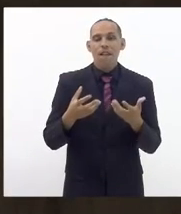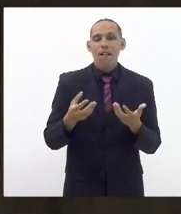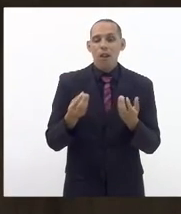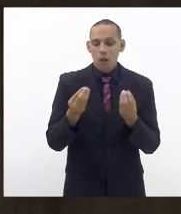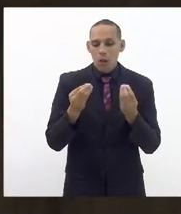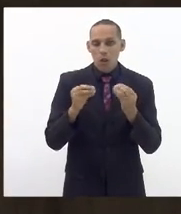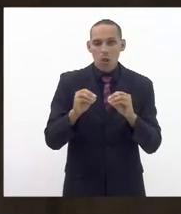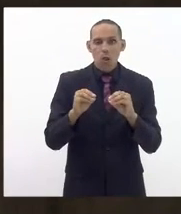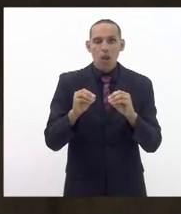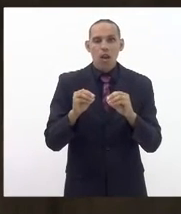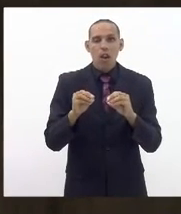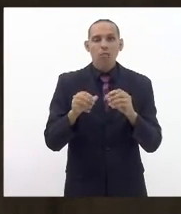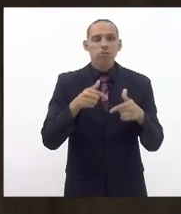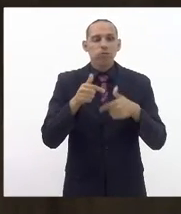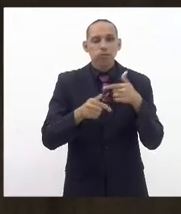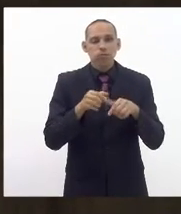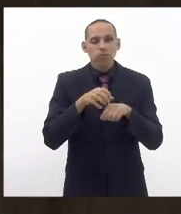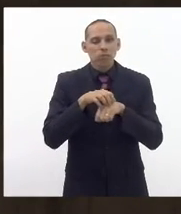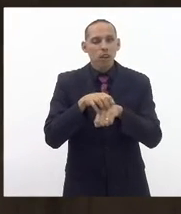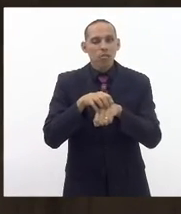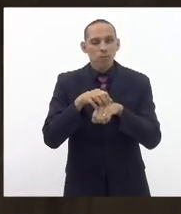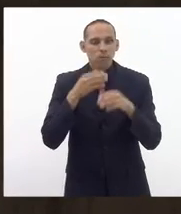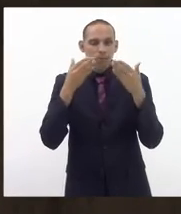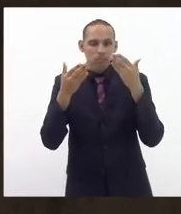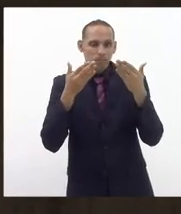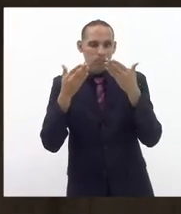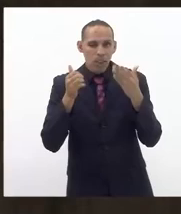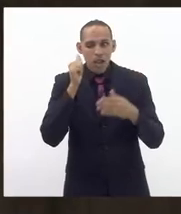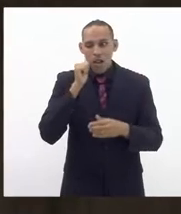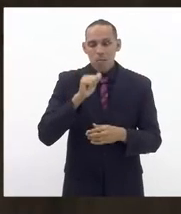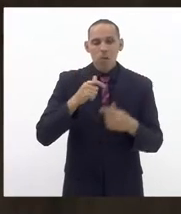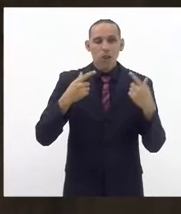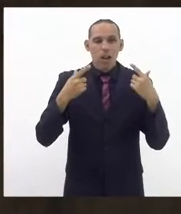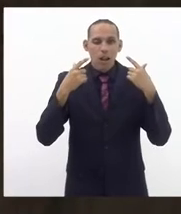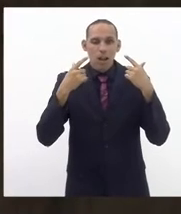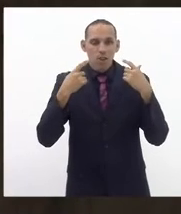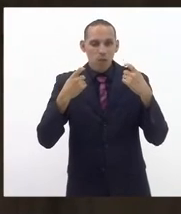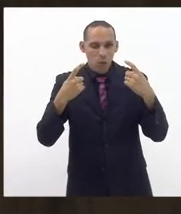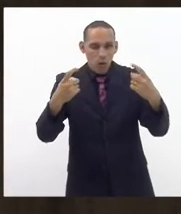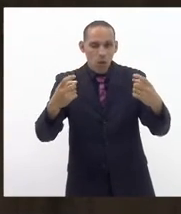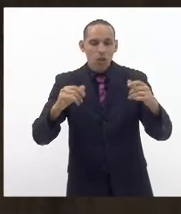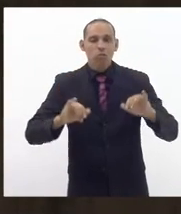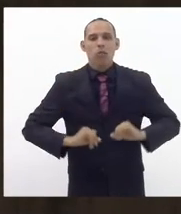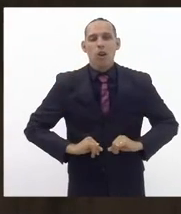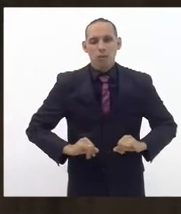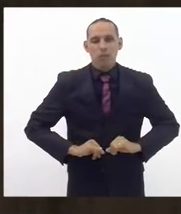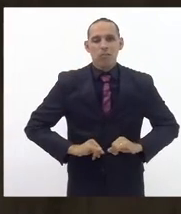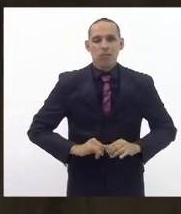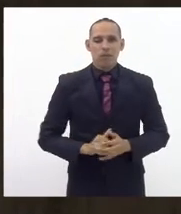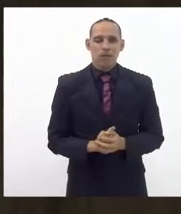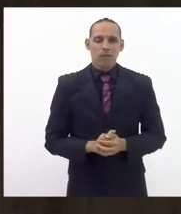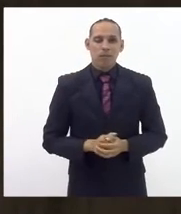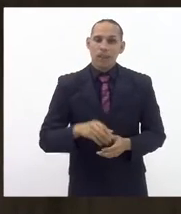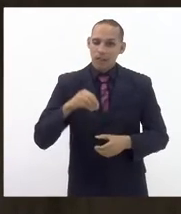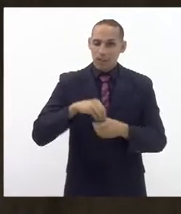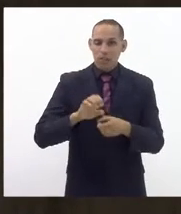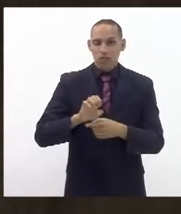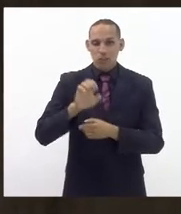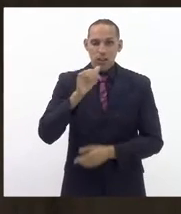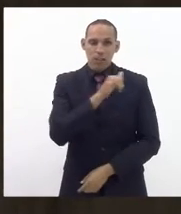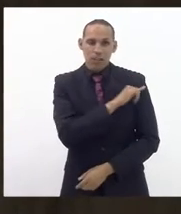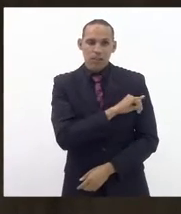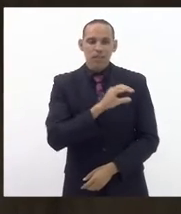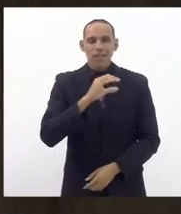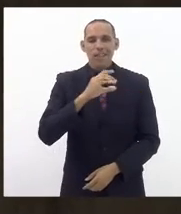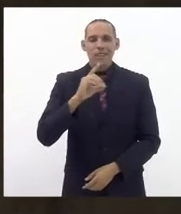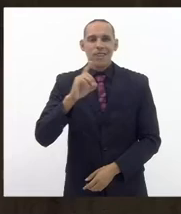um atendimento móvel às mulheres vítimas de violência no Estado do Rio de Janeiro. A CDDM